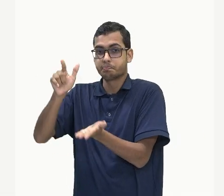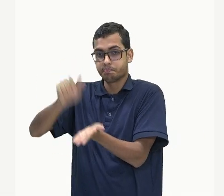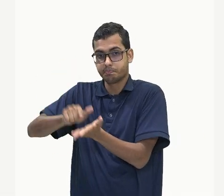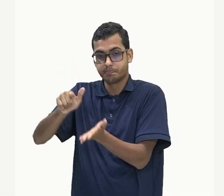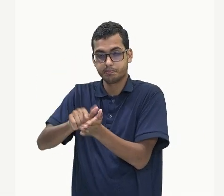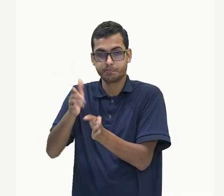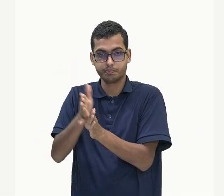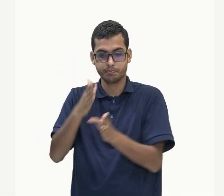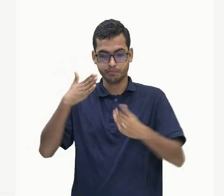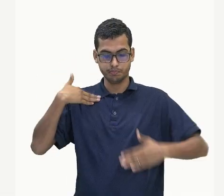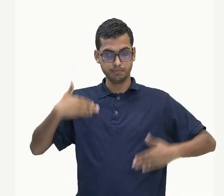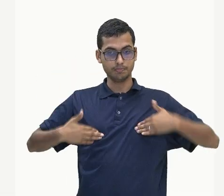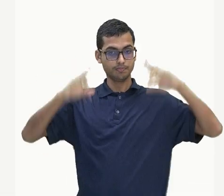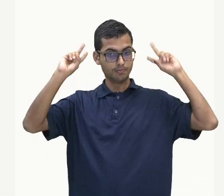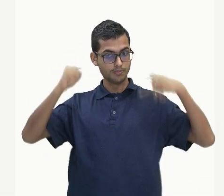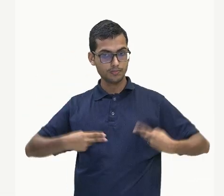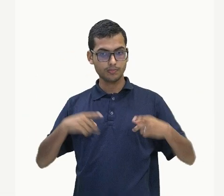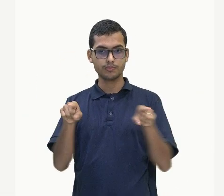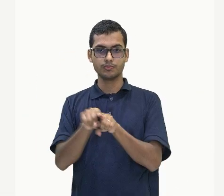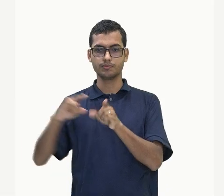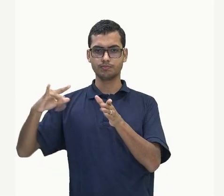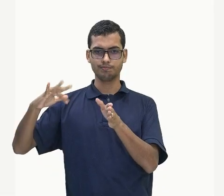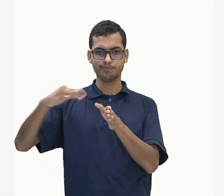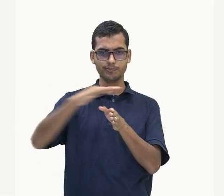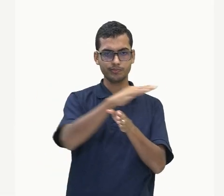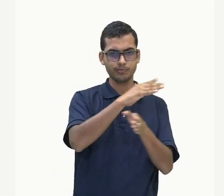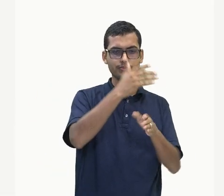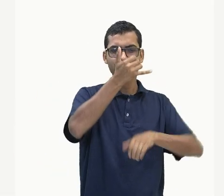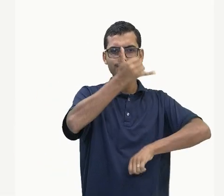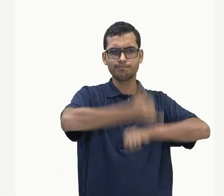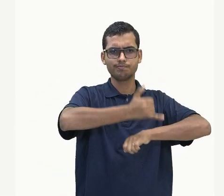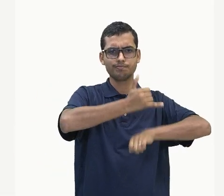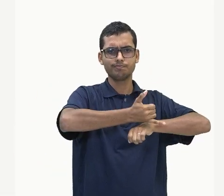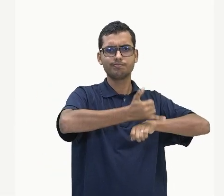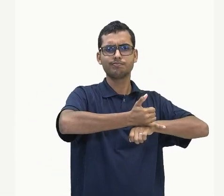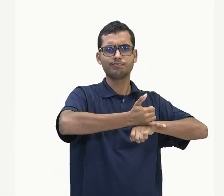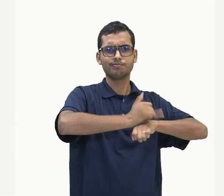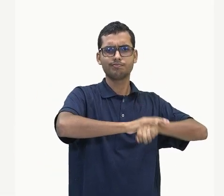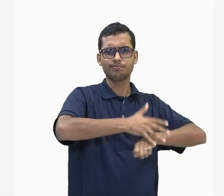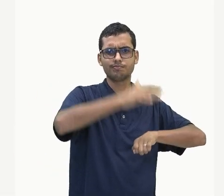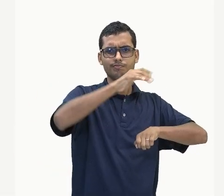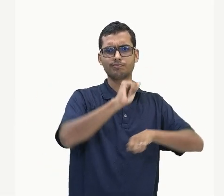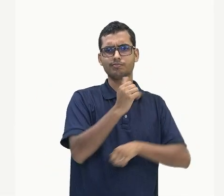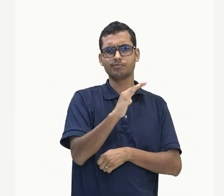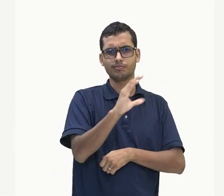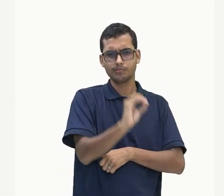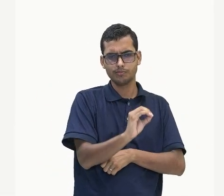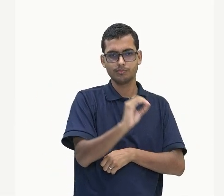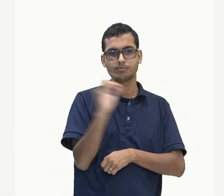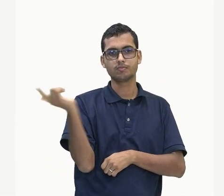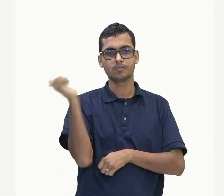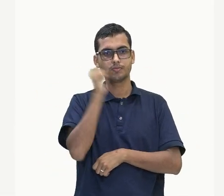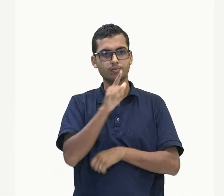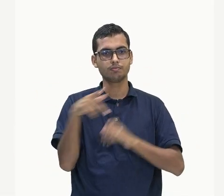humano, e só vai ser retido pelo aço. Então, percebam que o poder de penetração da radiação ela tem